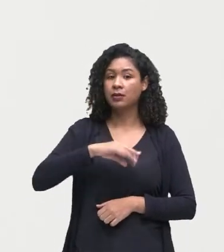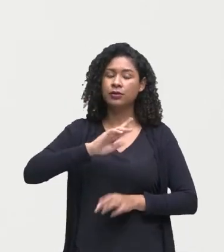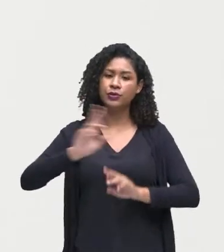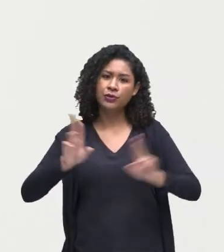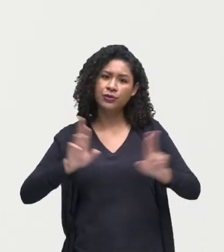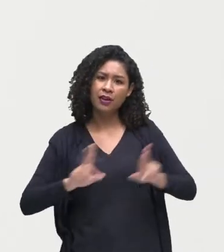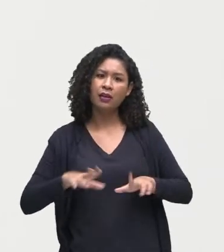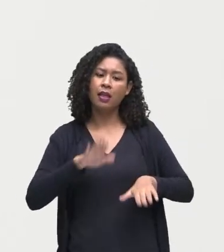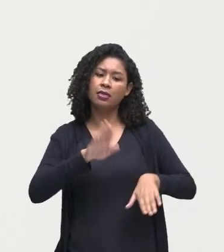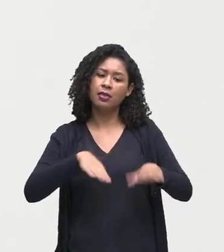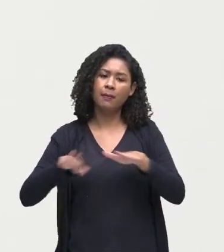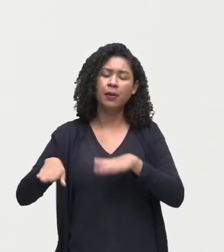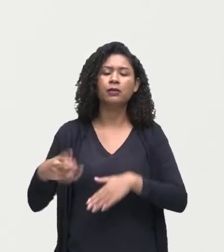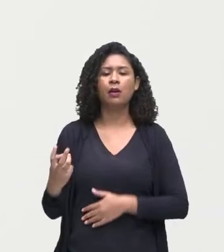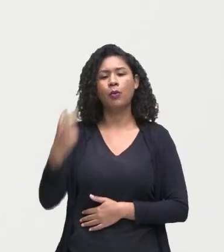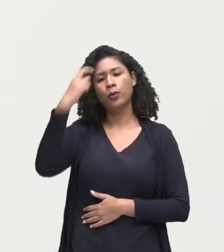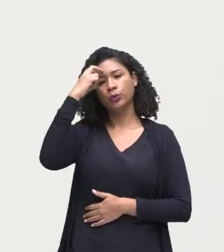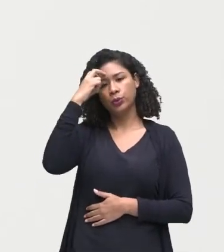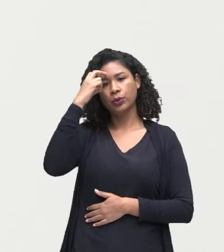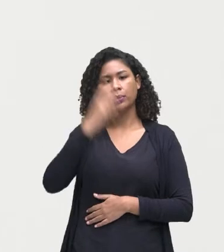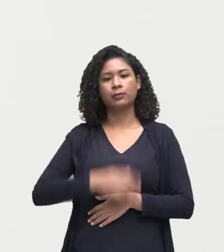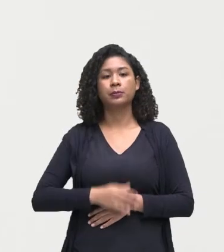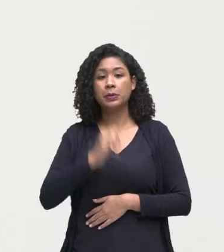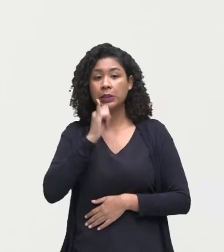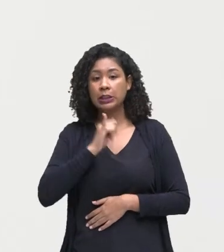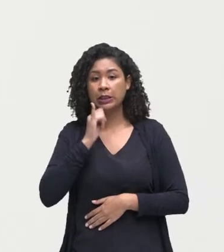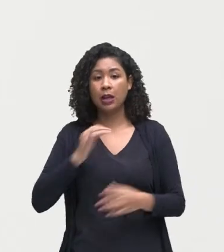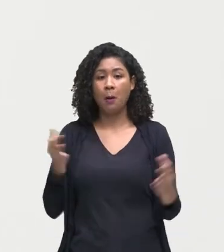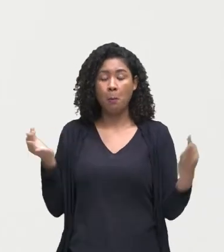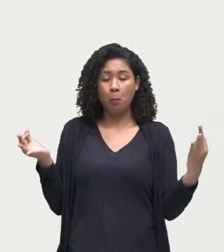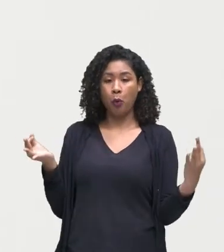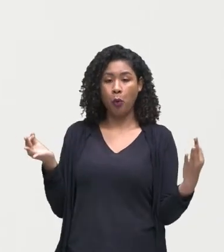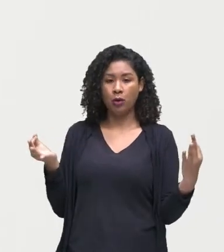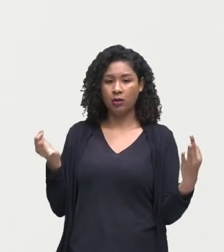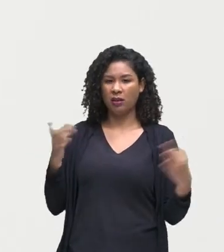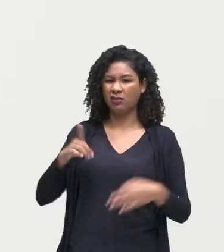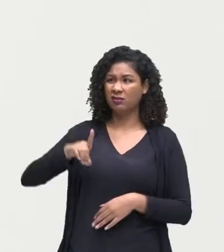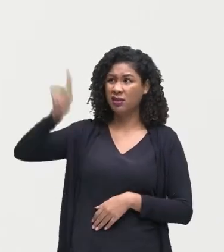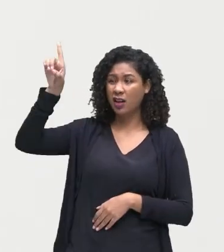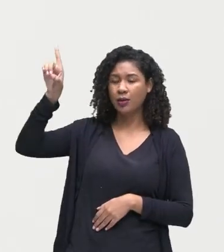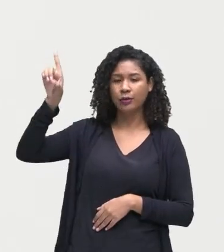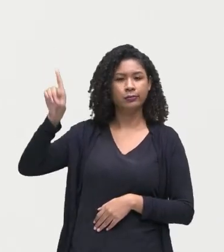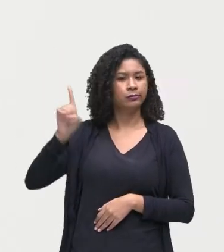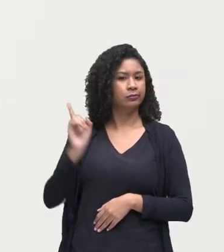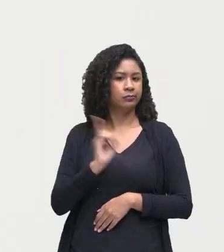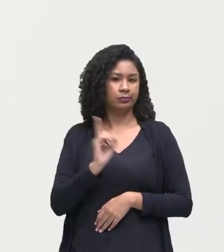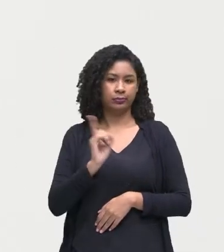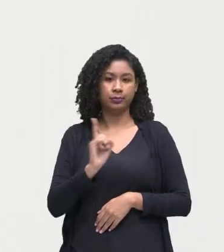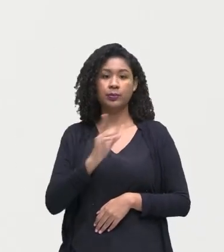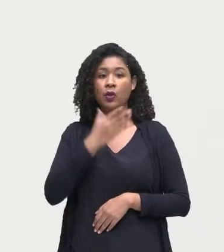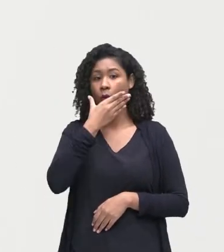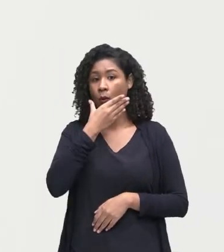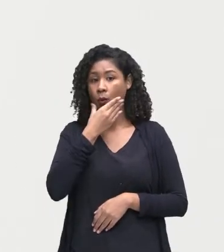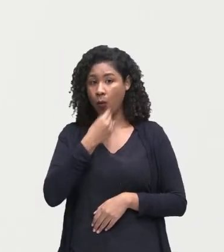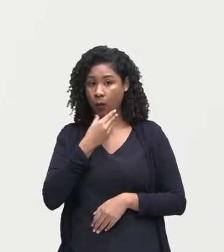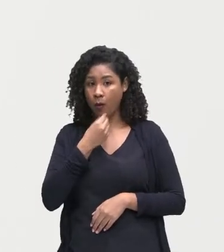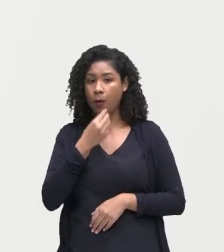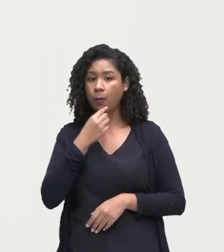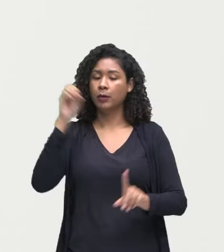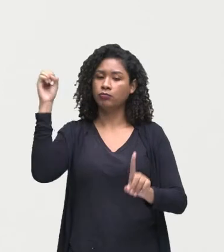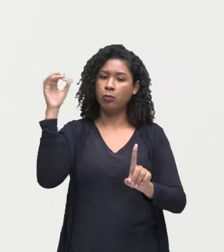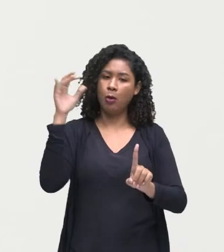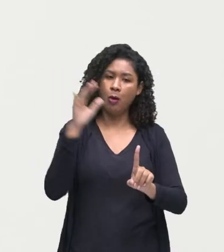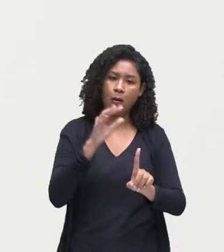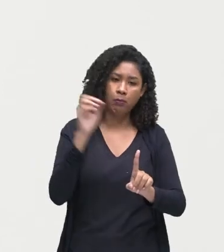né? Por exemplo, Buda, o pessoal pensa que Buda é um Deus, mas não é Deus. É um iluminado que mostra o caminho para todos que podem seguir,